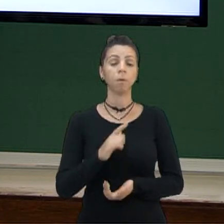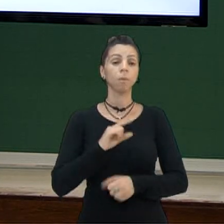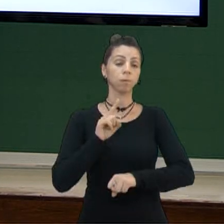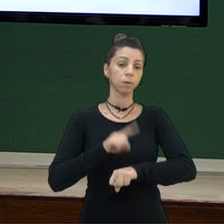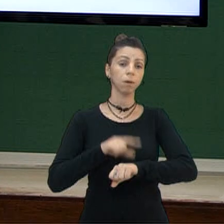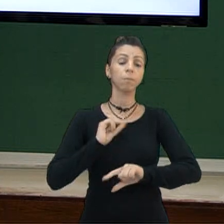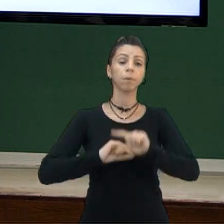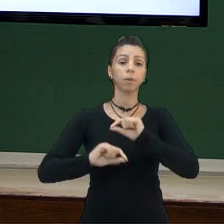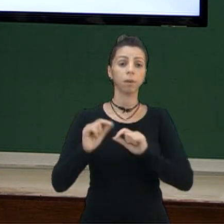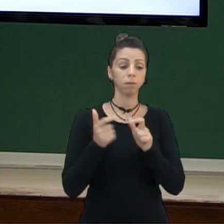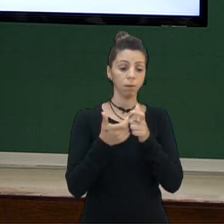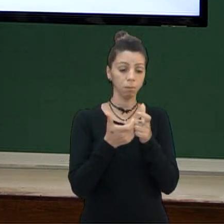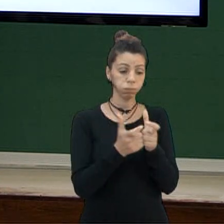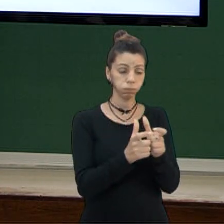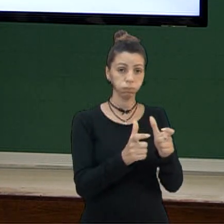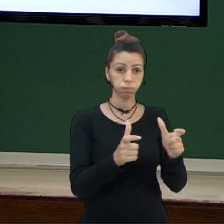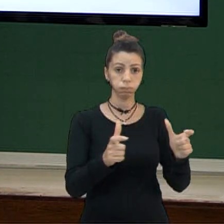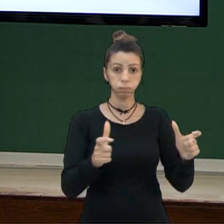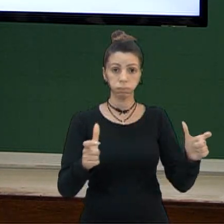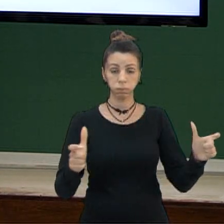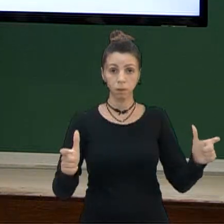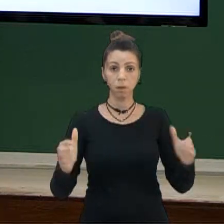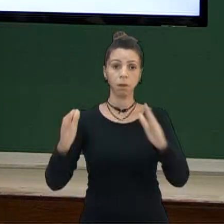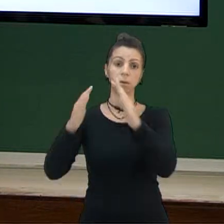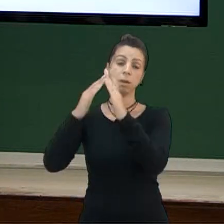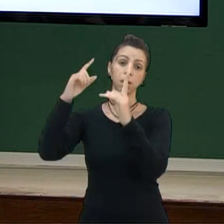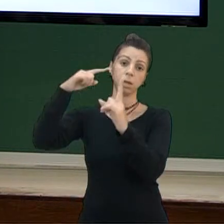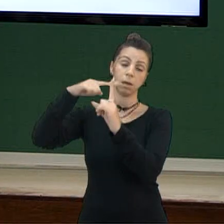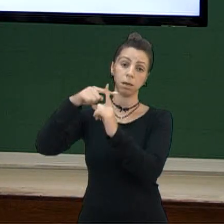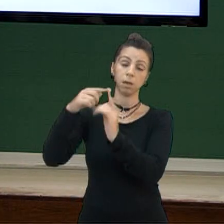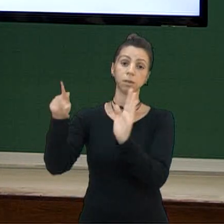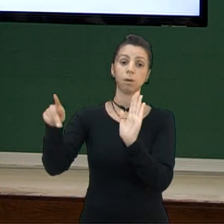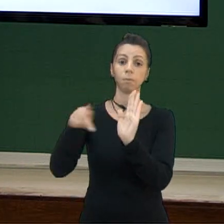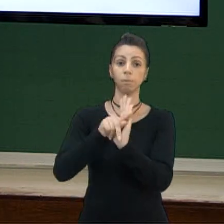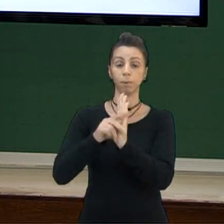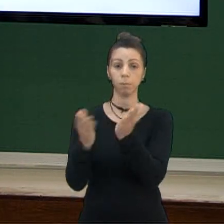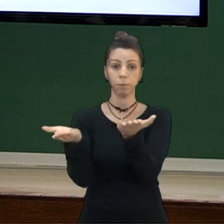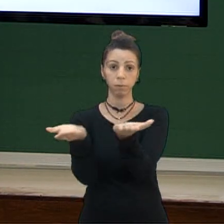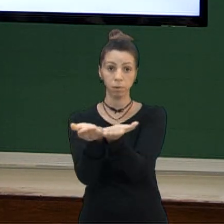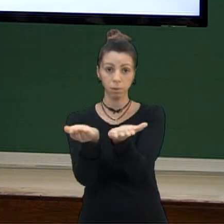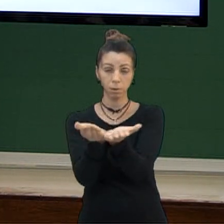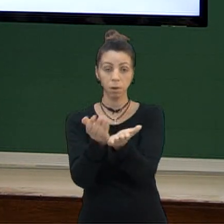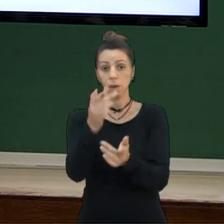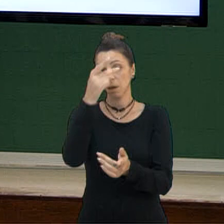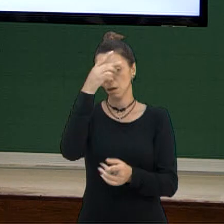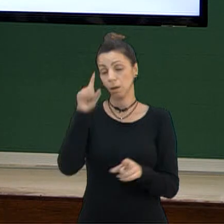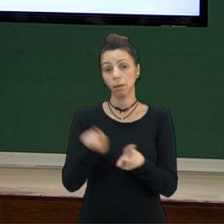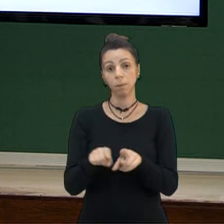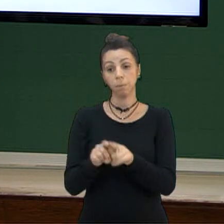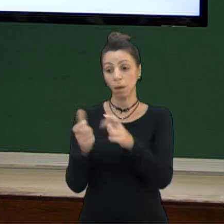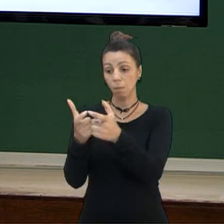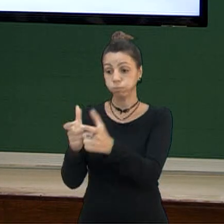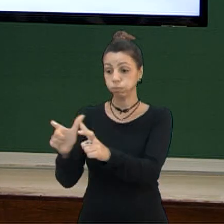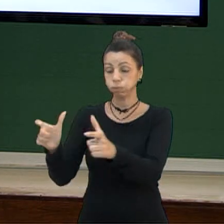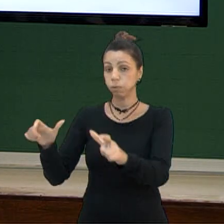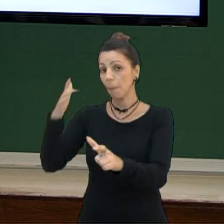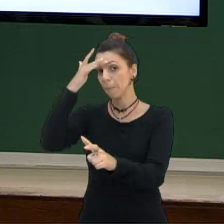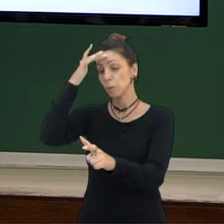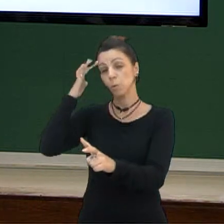não só da igreja evangélica, como também o crescimento de pessoas que não acreditam em nenhuma crença.